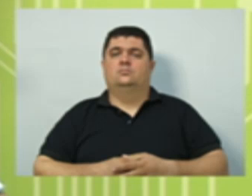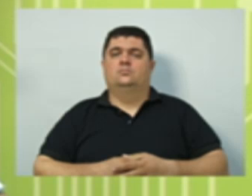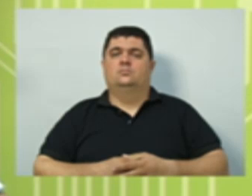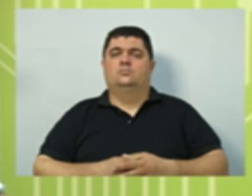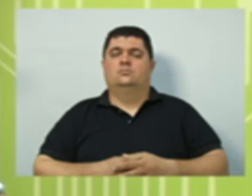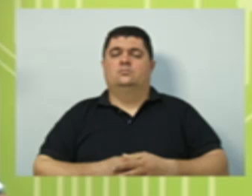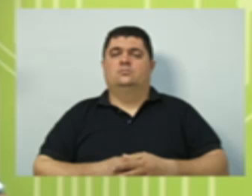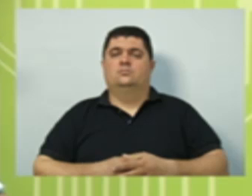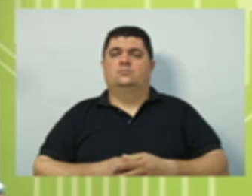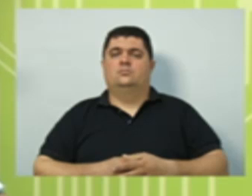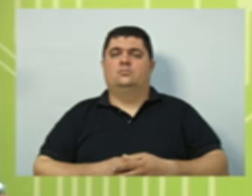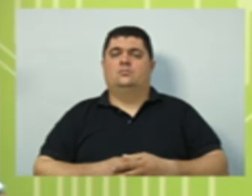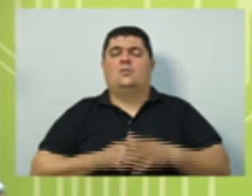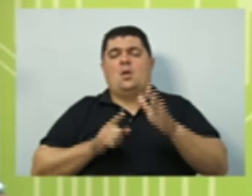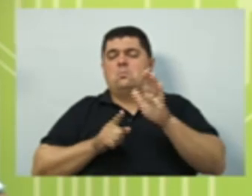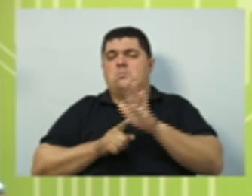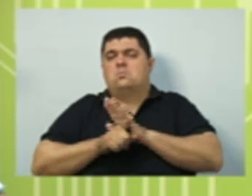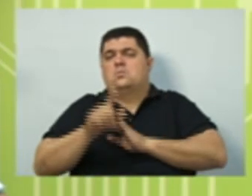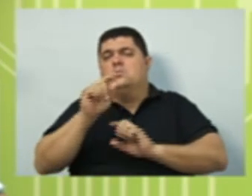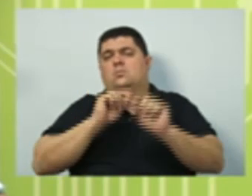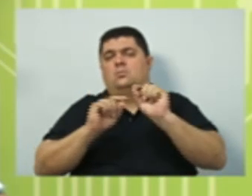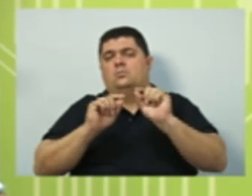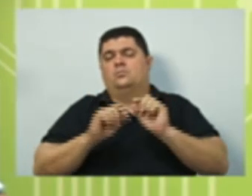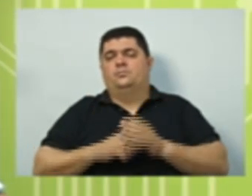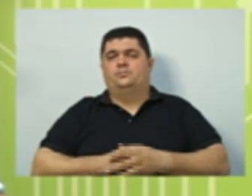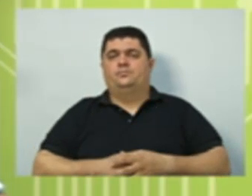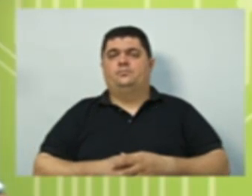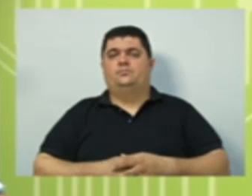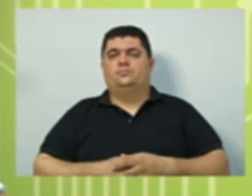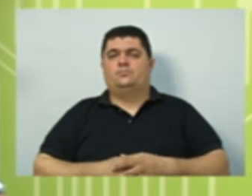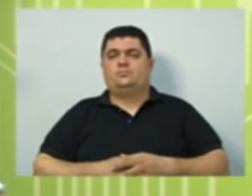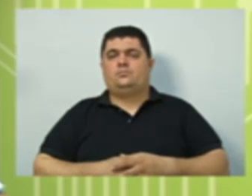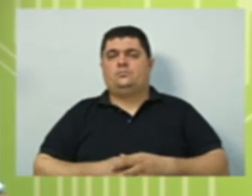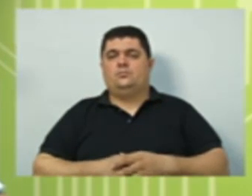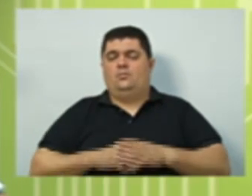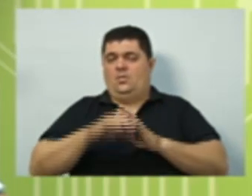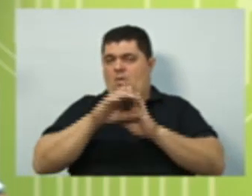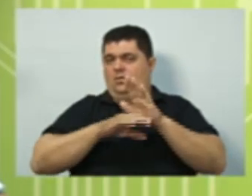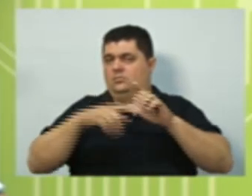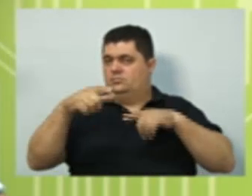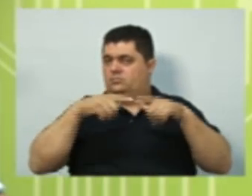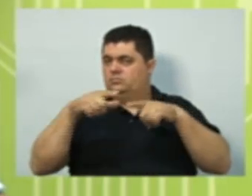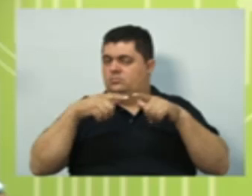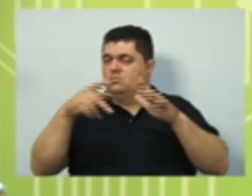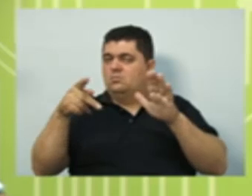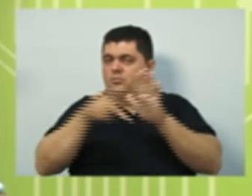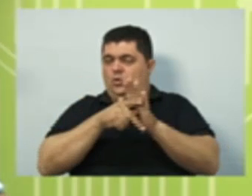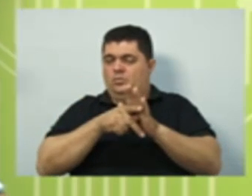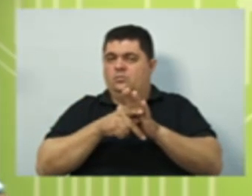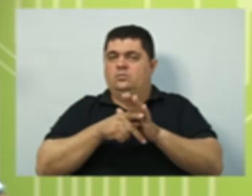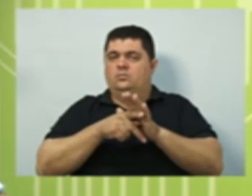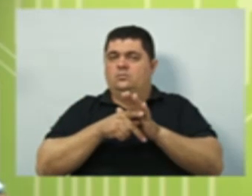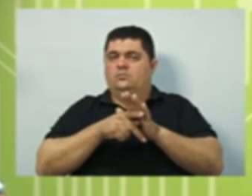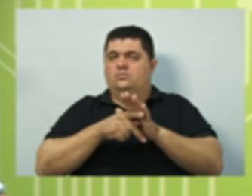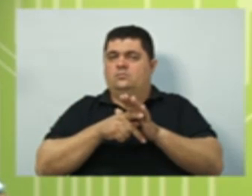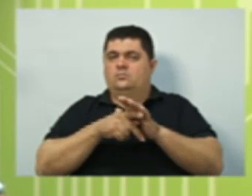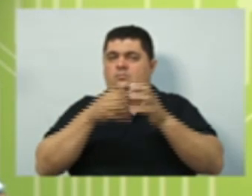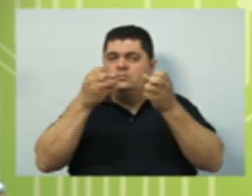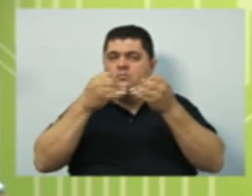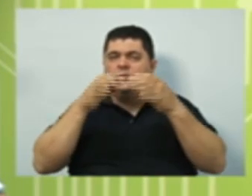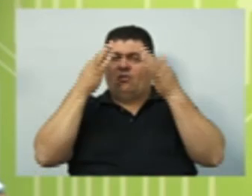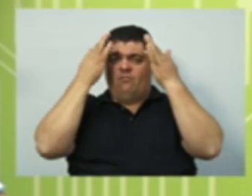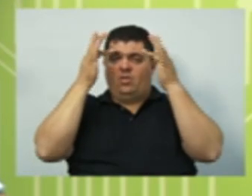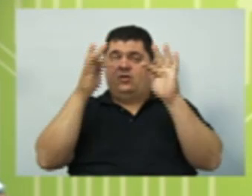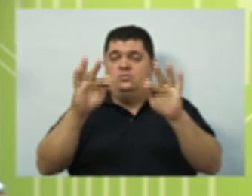A grande questão agora é fecharmos em um conceito de trabalho. Estamos falando de